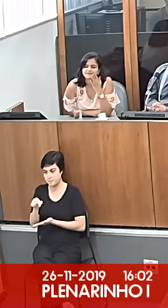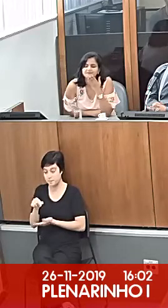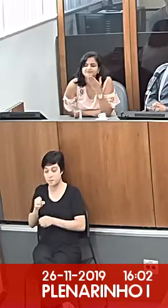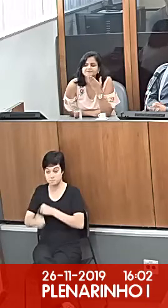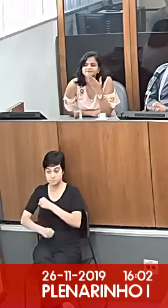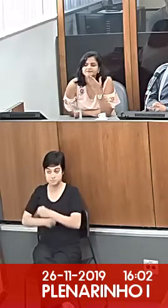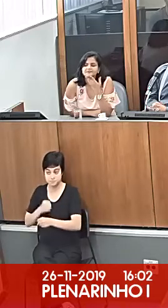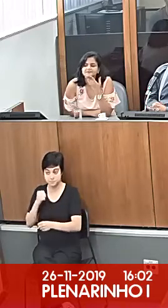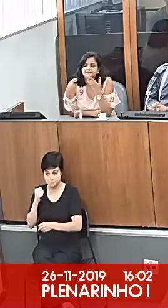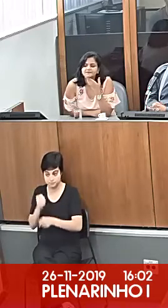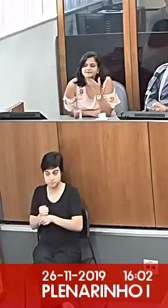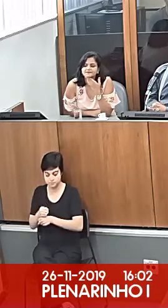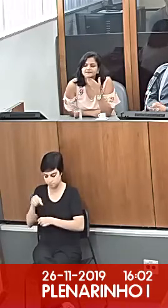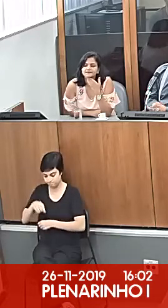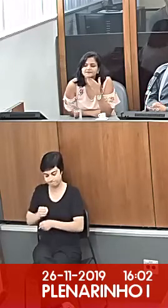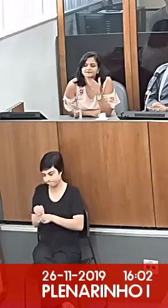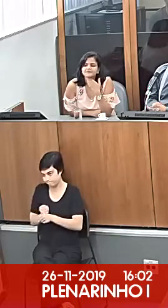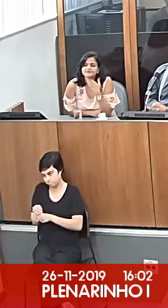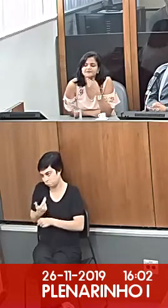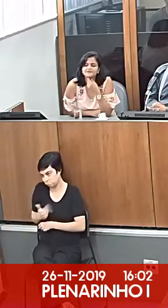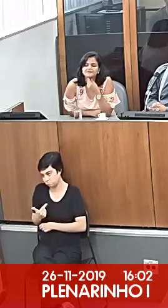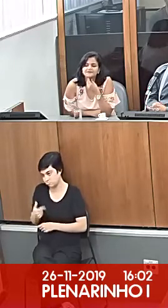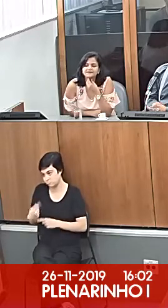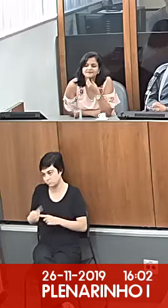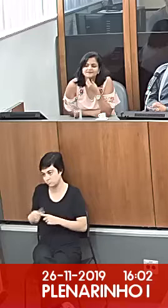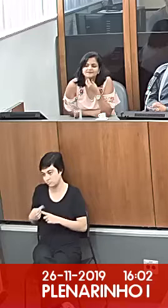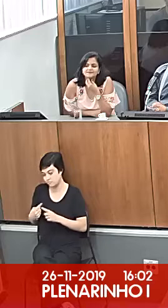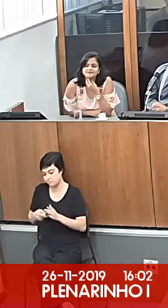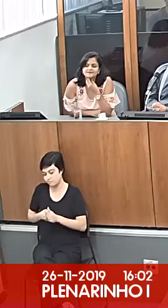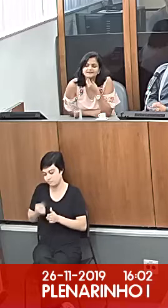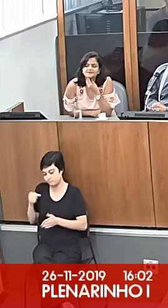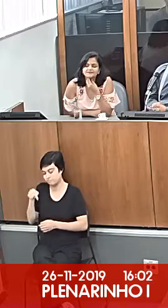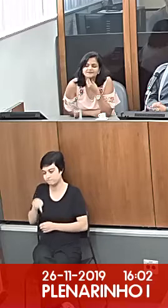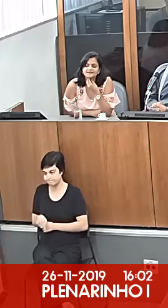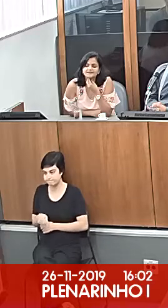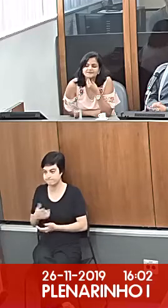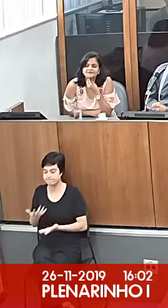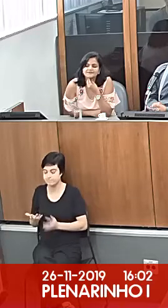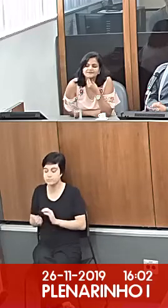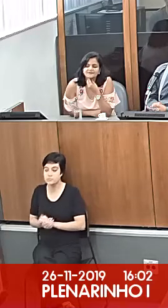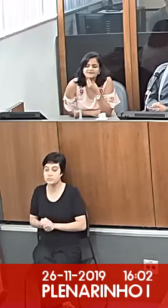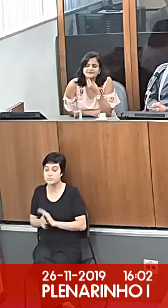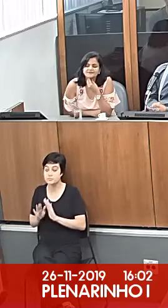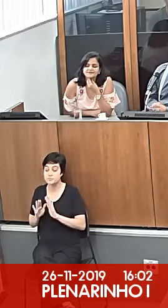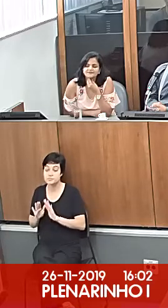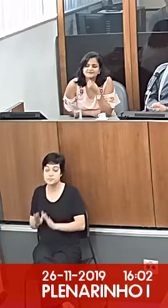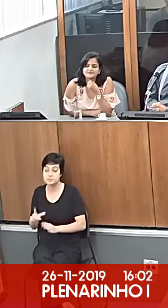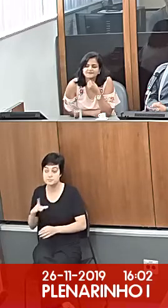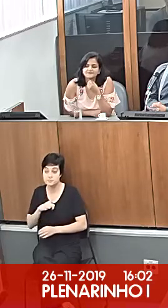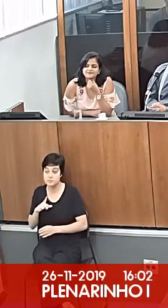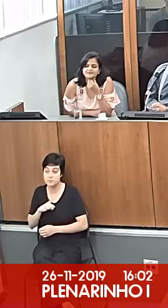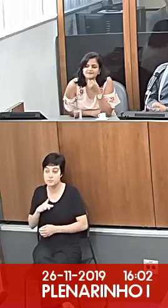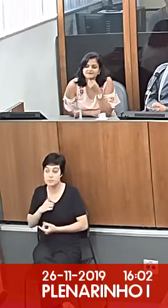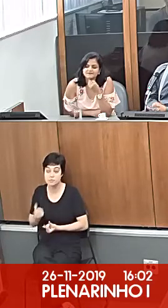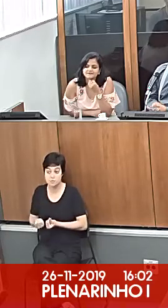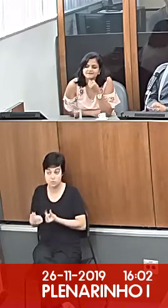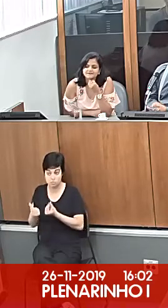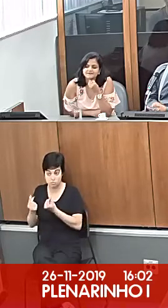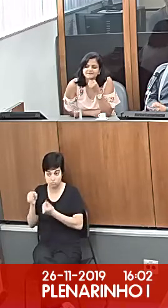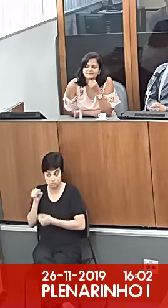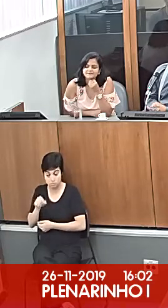ano que vem eu tenho direito, esse ano não tive, que é meu primeiro ano de mandato, mas eu estou colocando recursos no